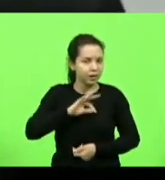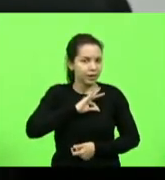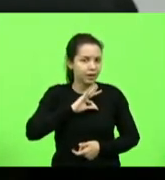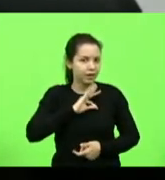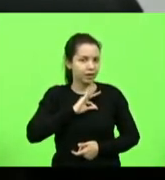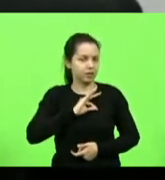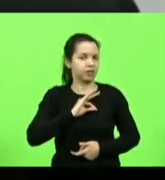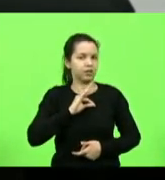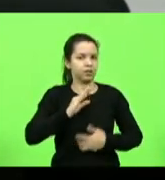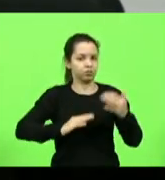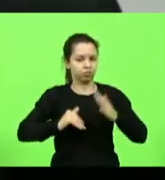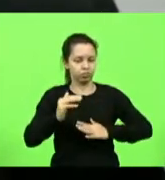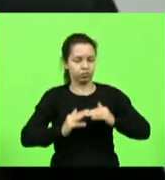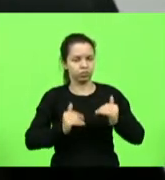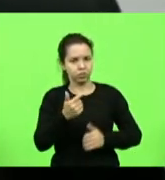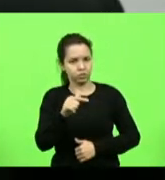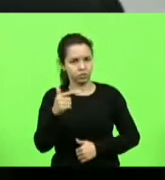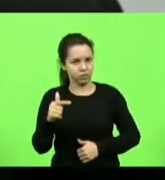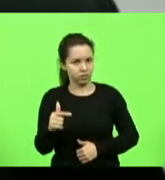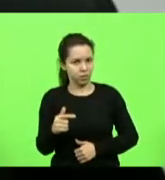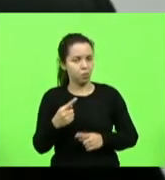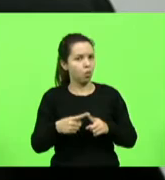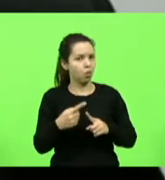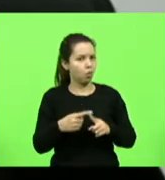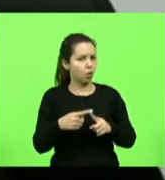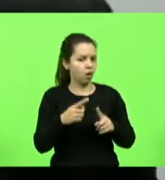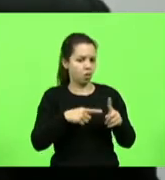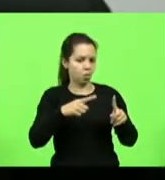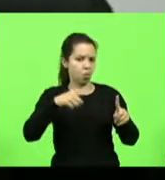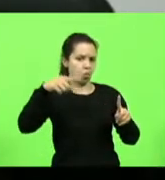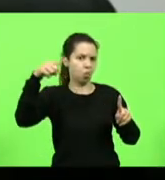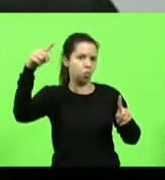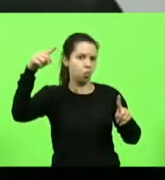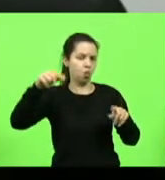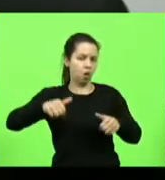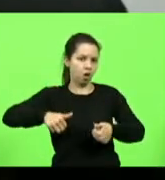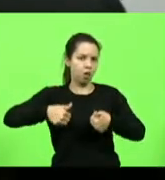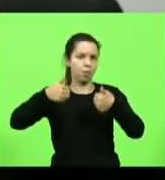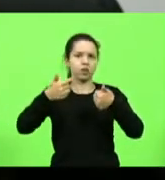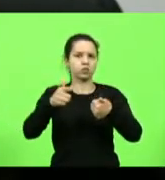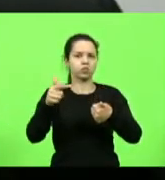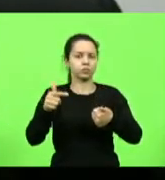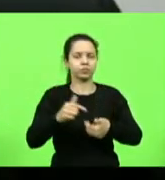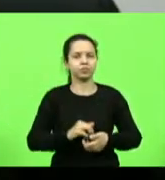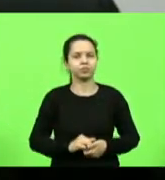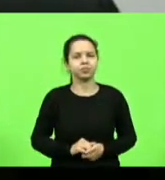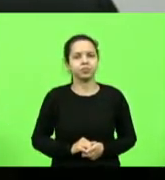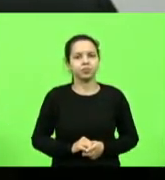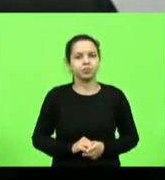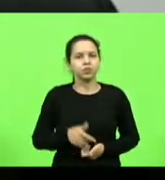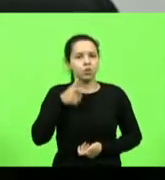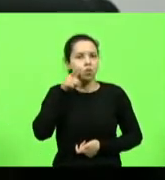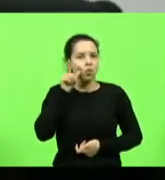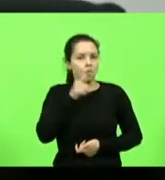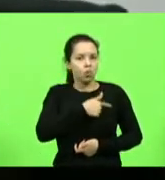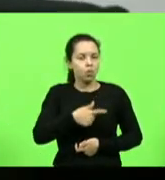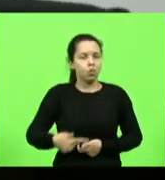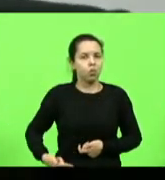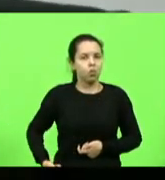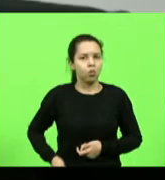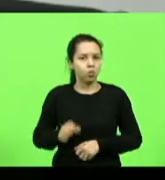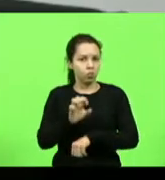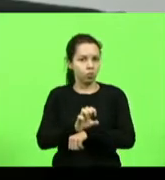que está acontecendo? Que a gente não está aumentando esses dados de recuperação. Ontem, presidente, o governador do estado,